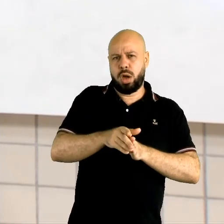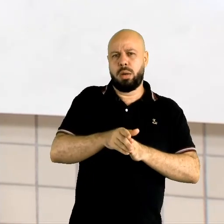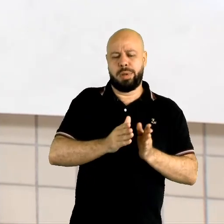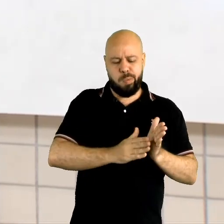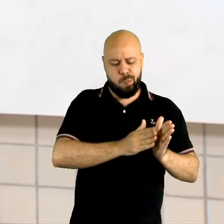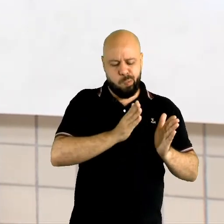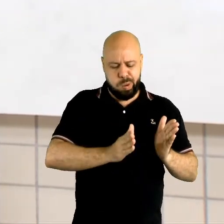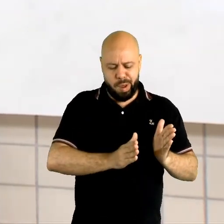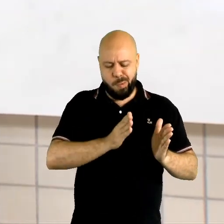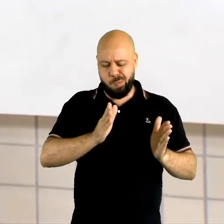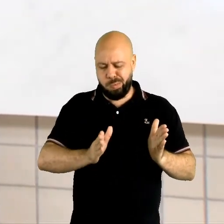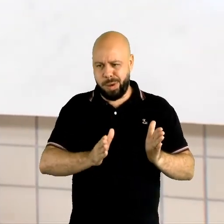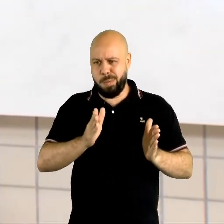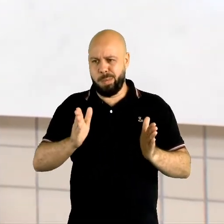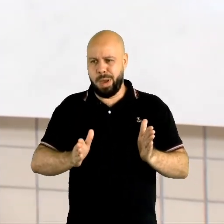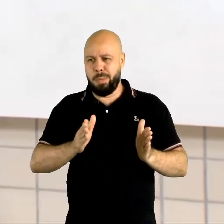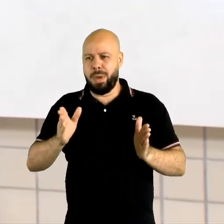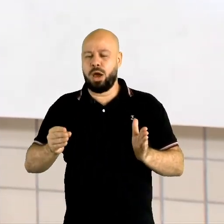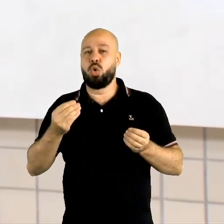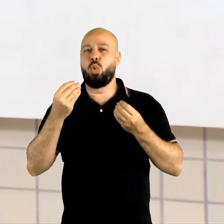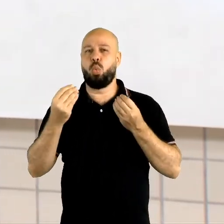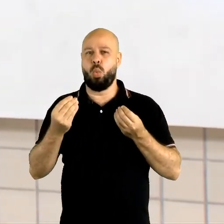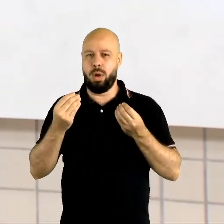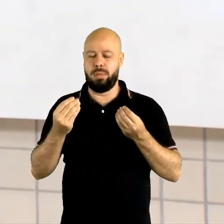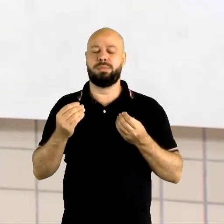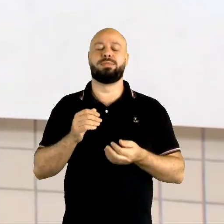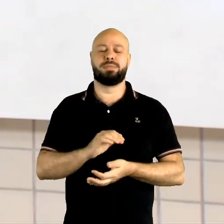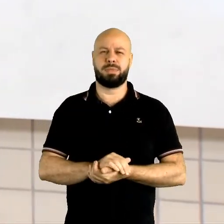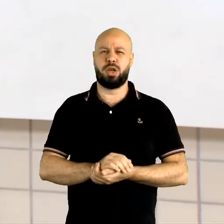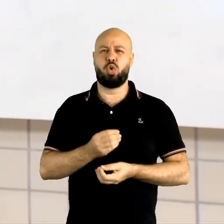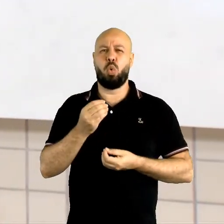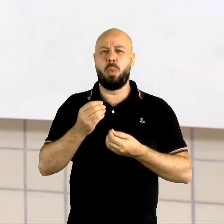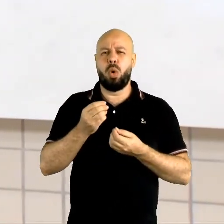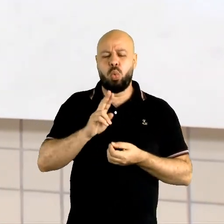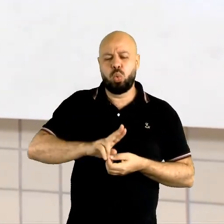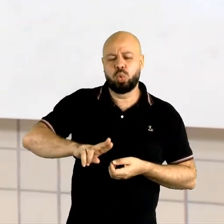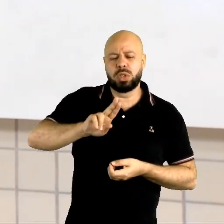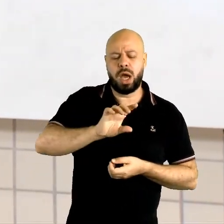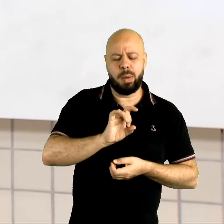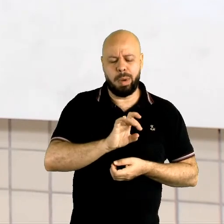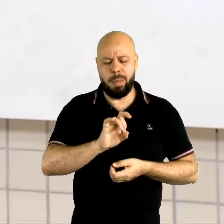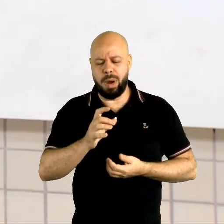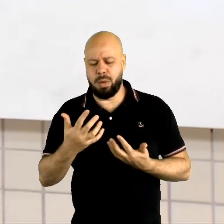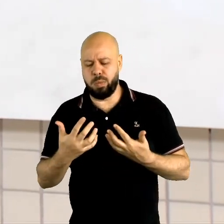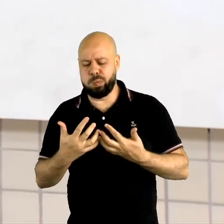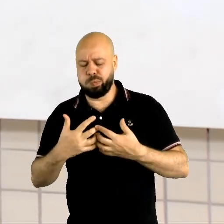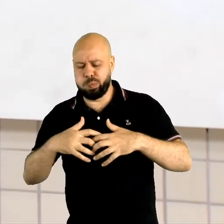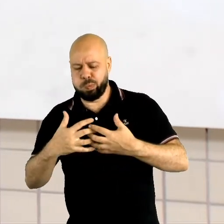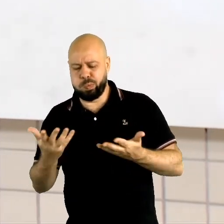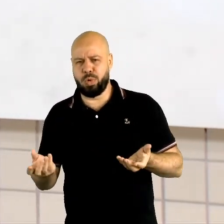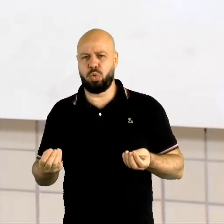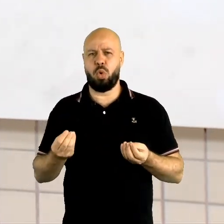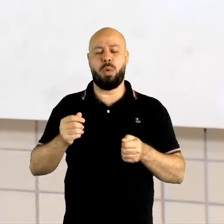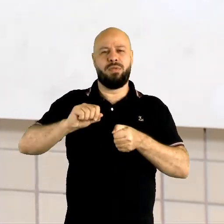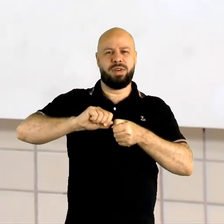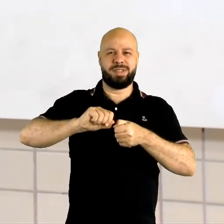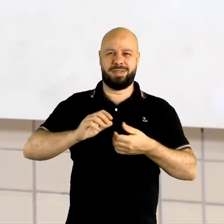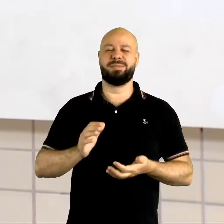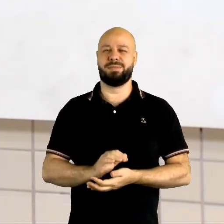passo a passo, mostre todas as peças do seu manual, como utilizar cada uma, qual a forma de se fazer,